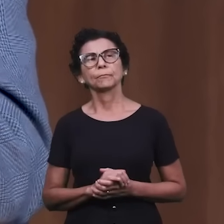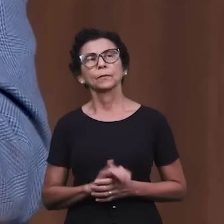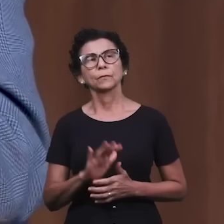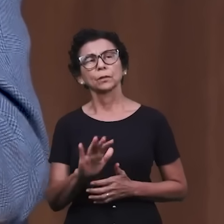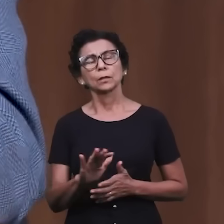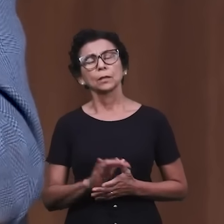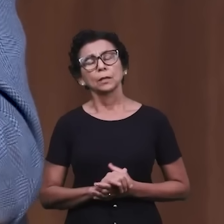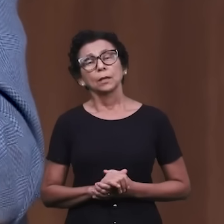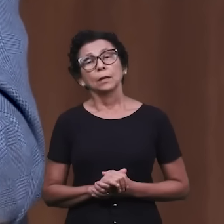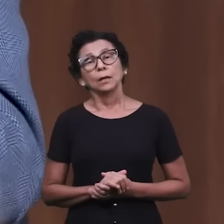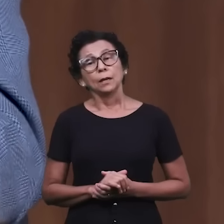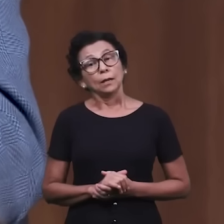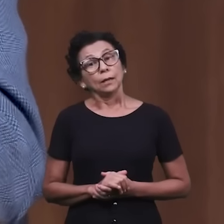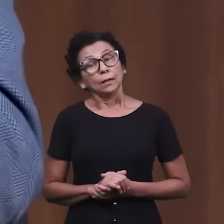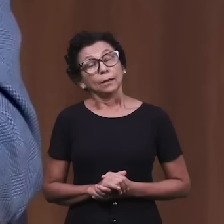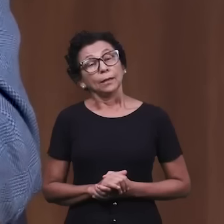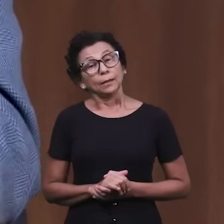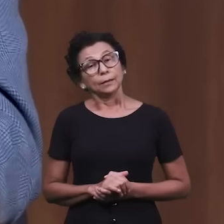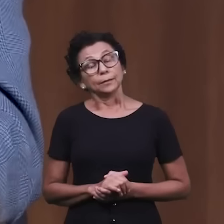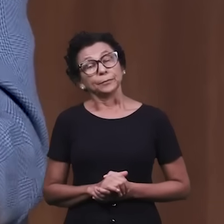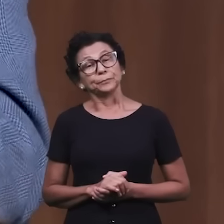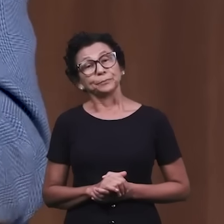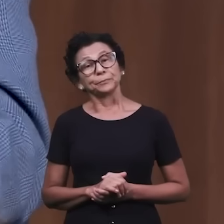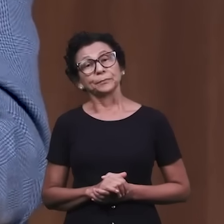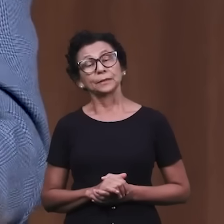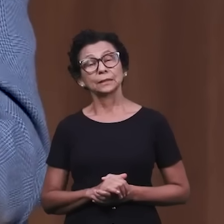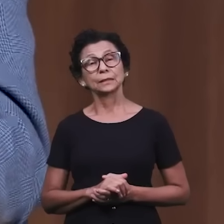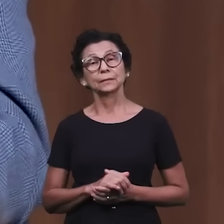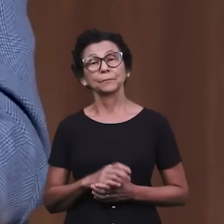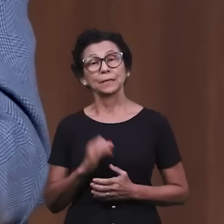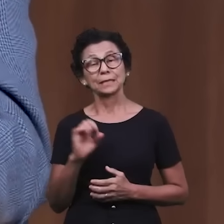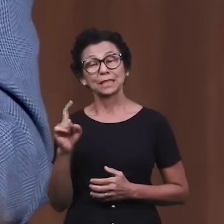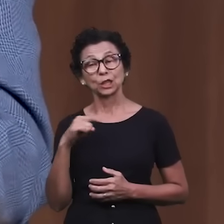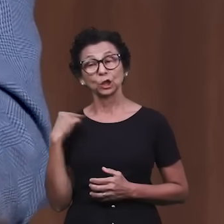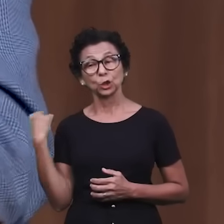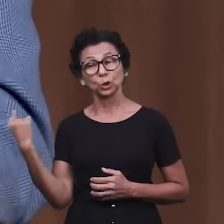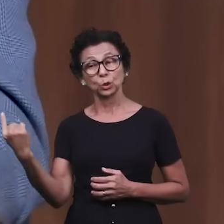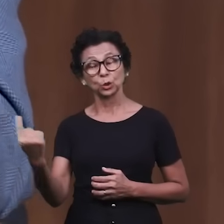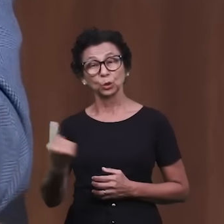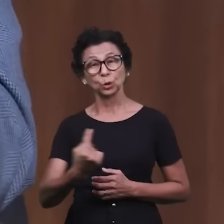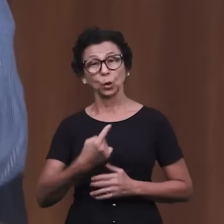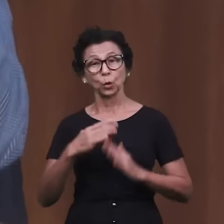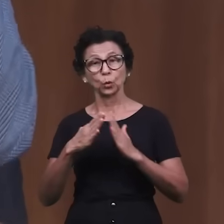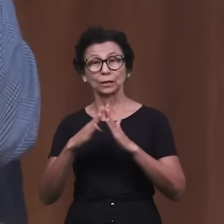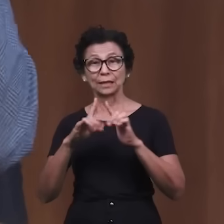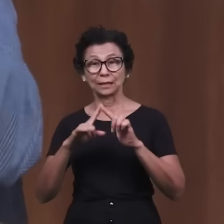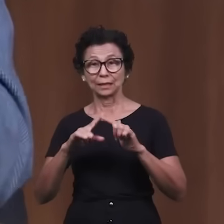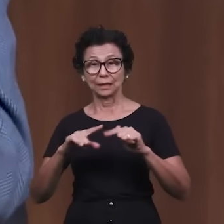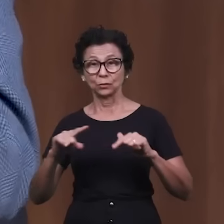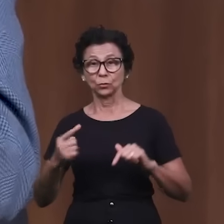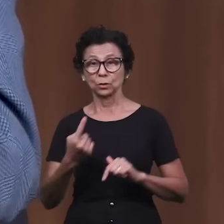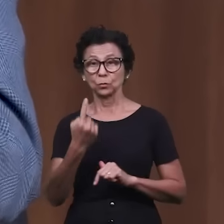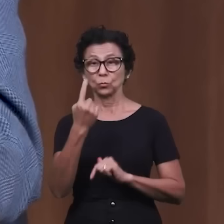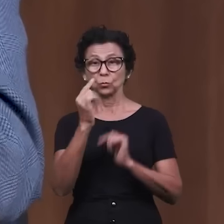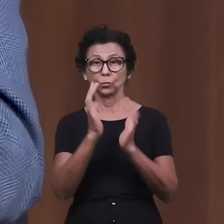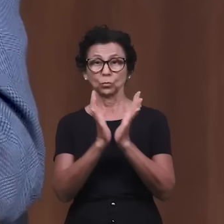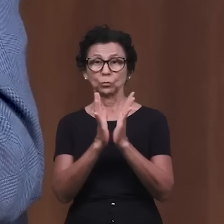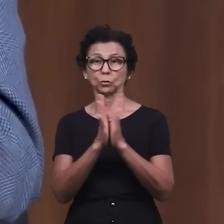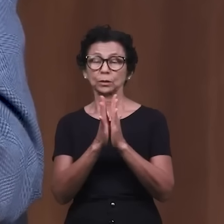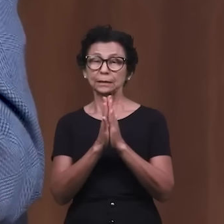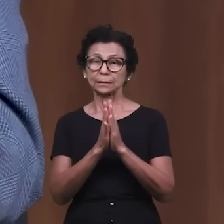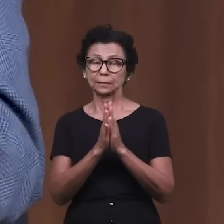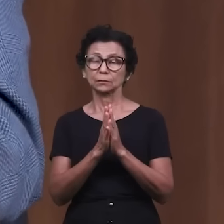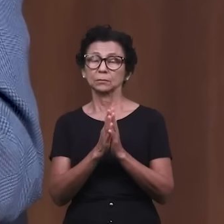chegássemos numa fase onde toda a igreja fosse o grupo de intercessão. Né? Ele diz isso lá nos